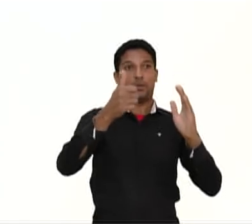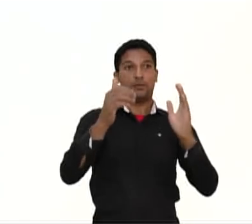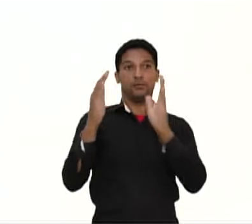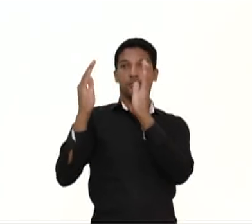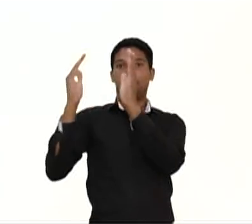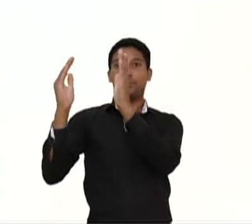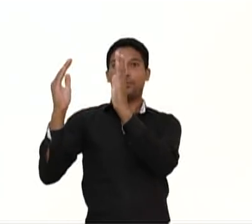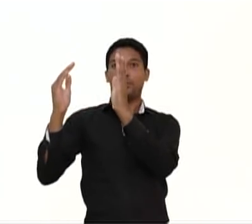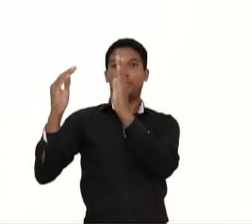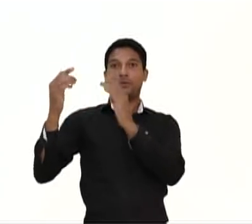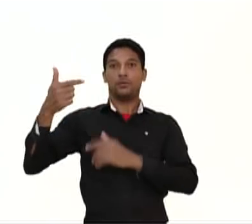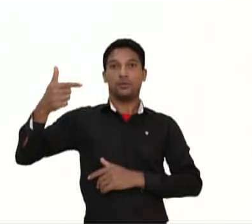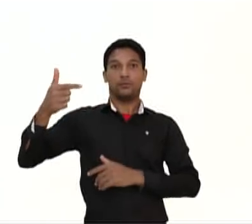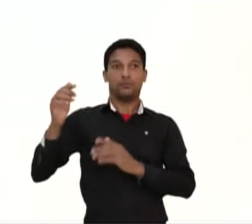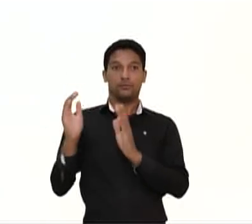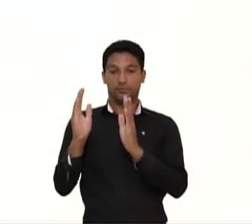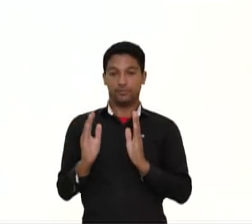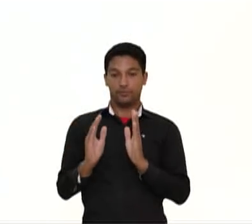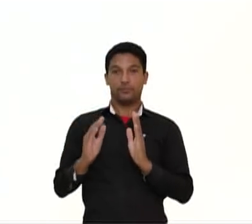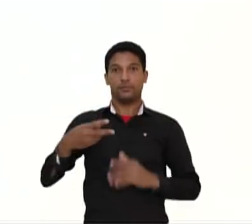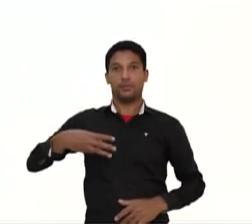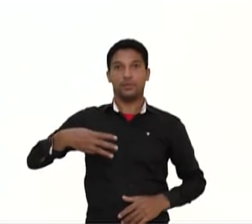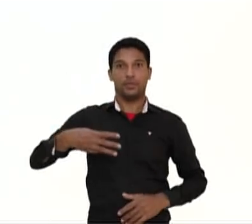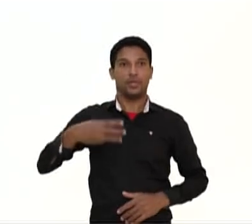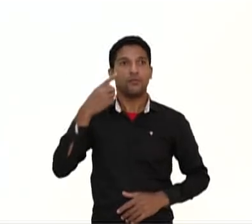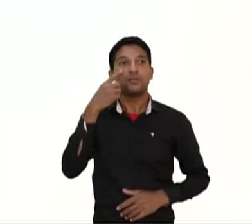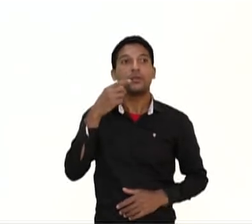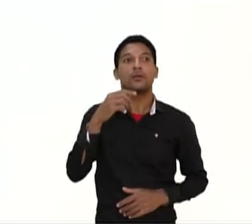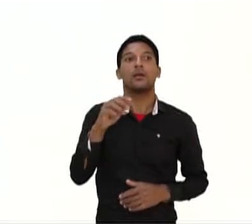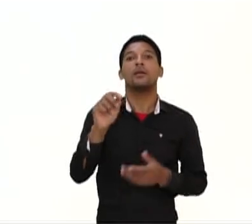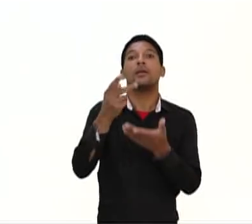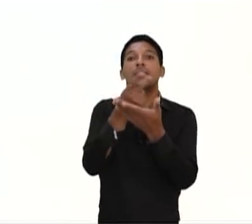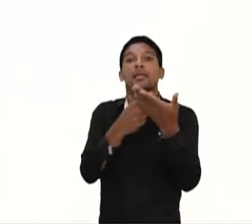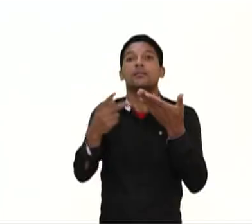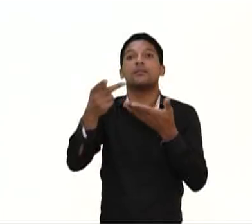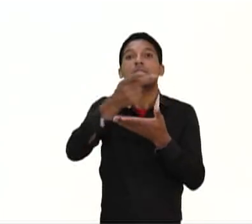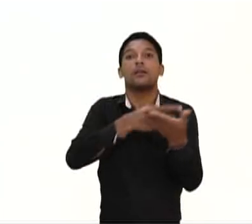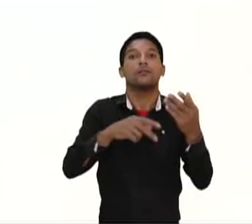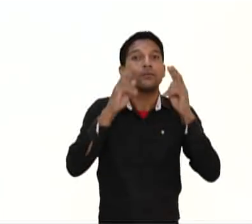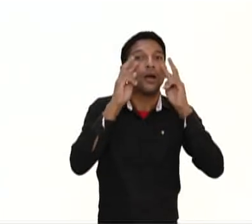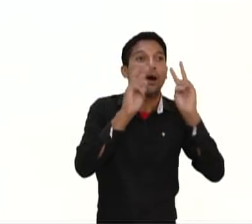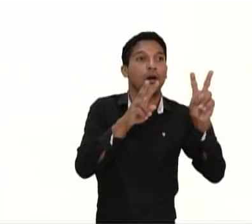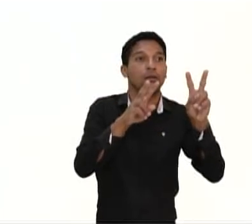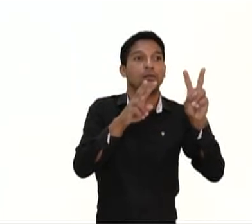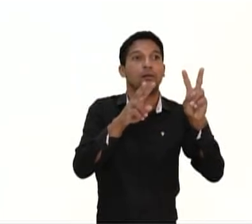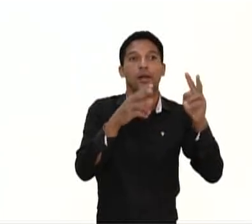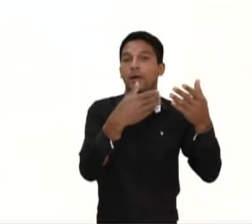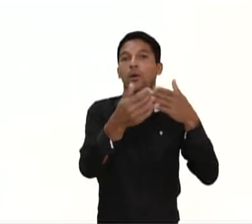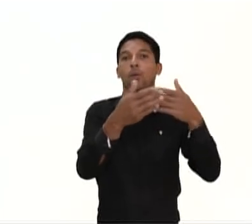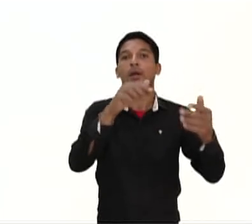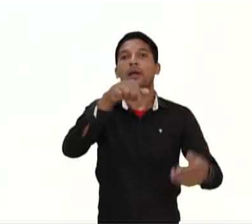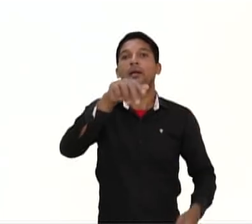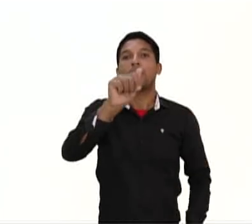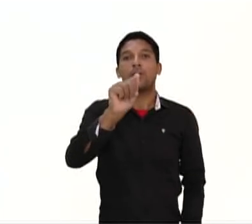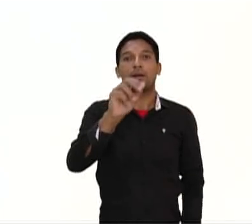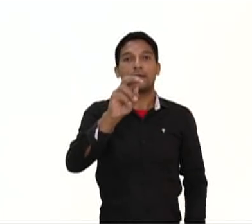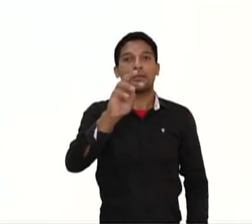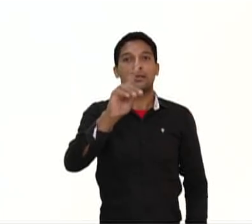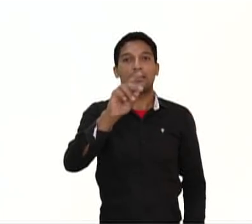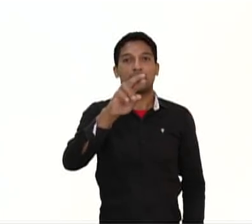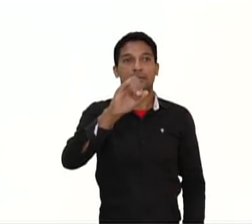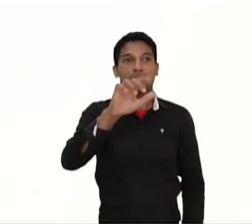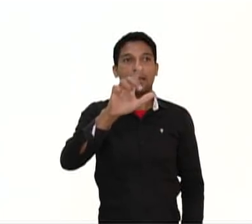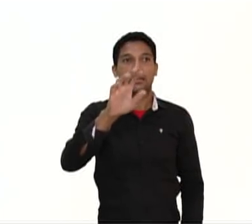Observe as características das figuras e nomeie cada categoria da seguinte maneira: quadrilátero qualquer, trapézios